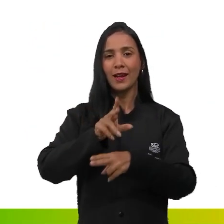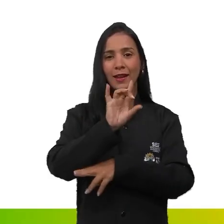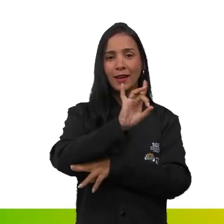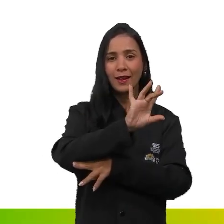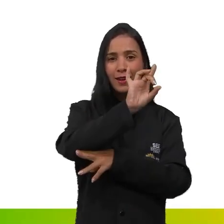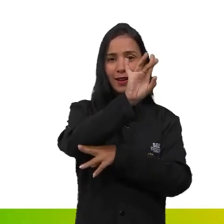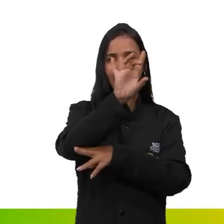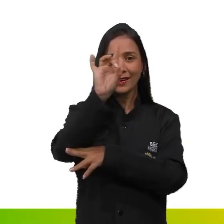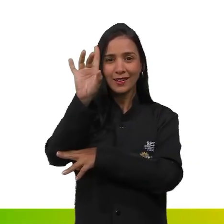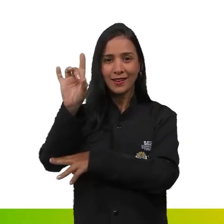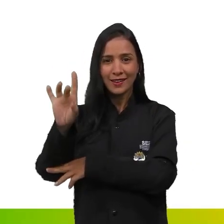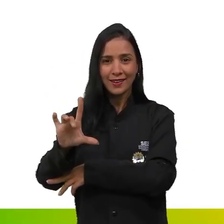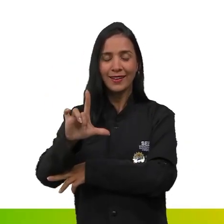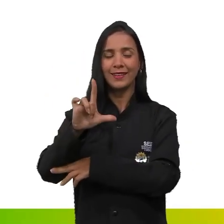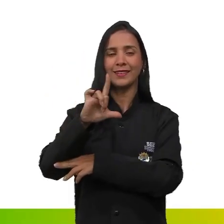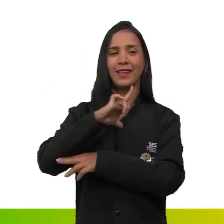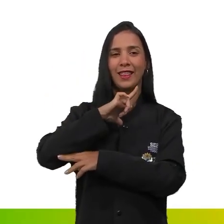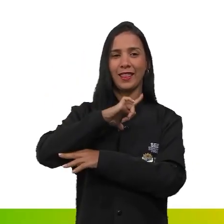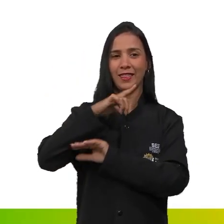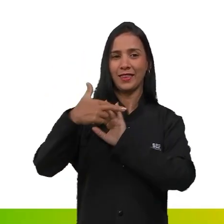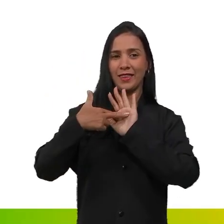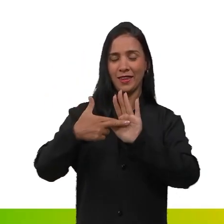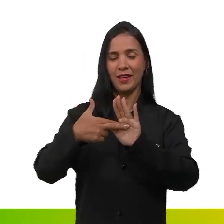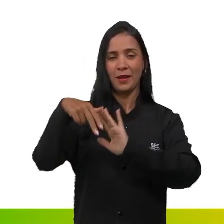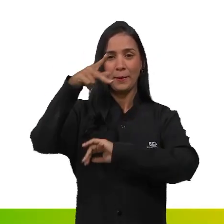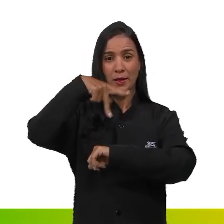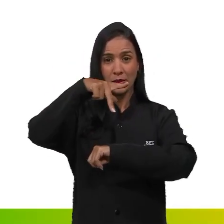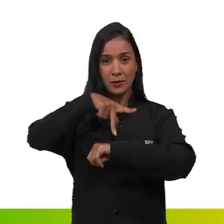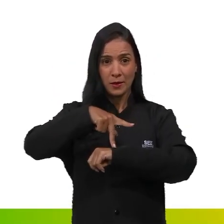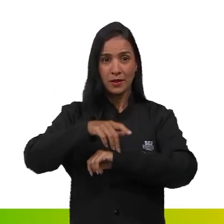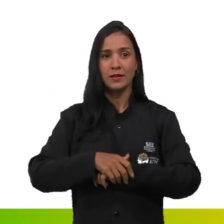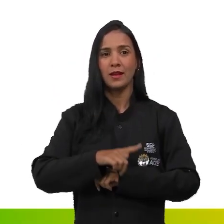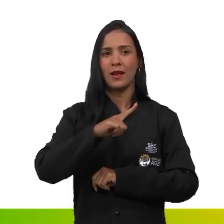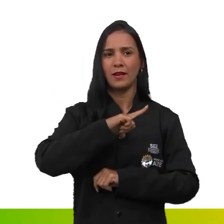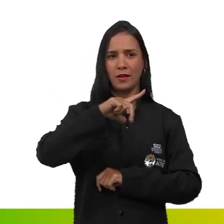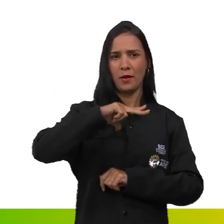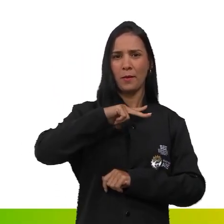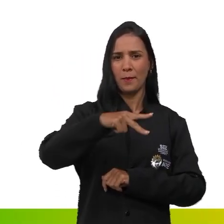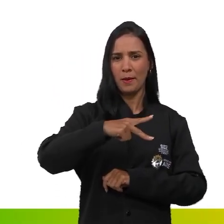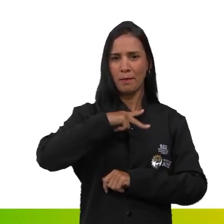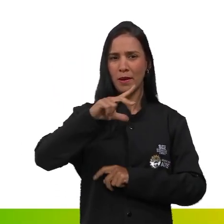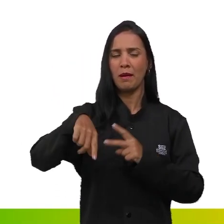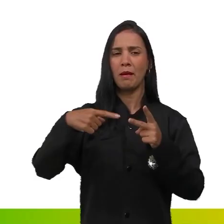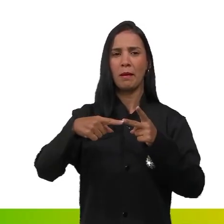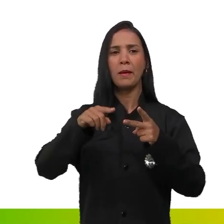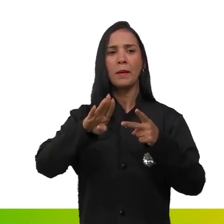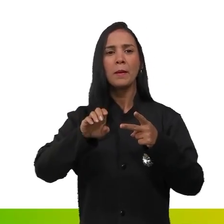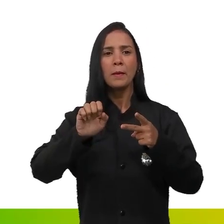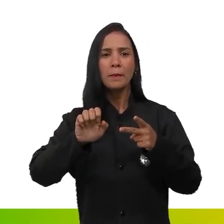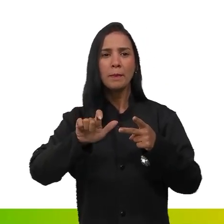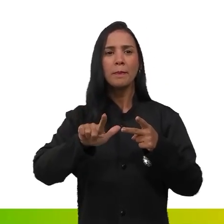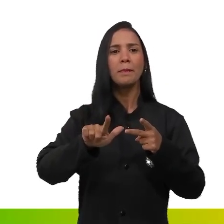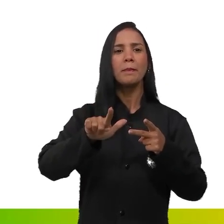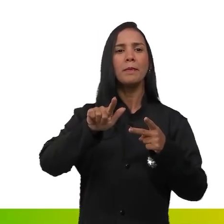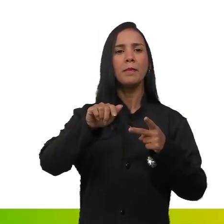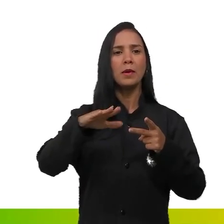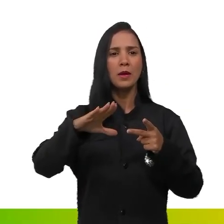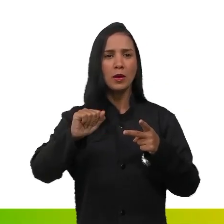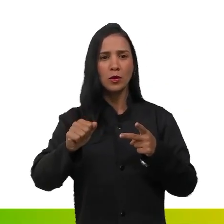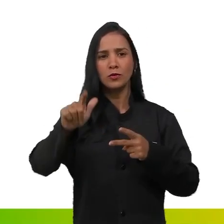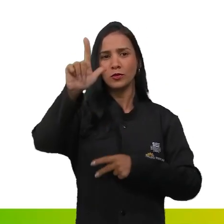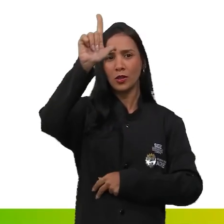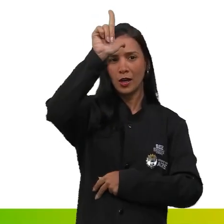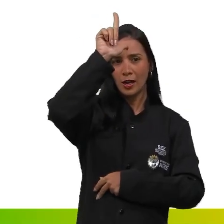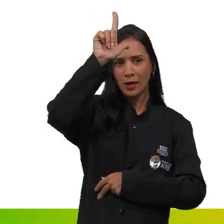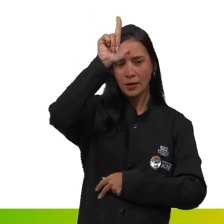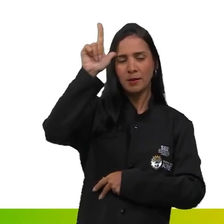nós temos aqui, ó, representando Portugal, a Bélgica, a Alemanha, Espanha. Desse